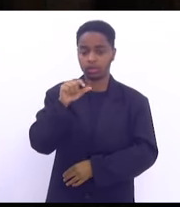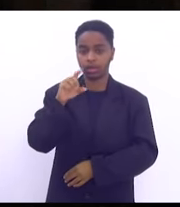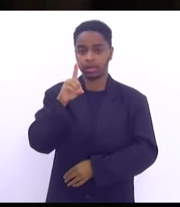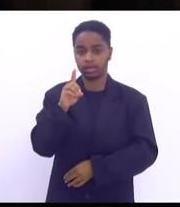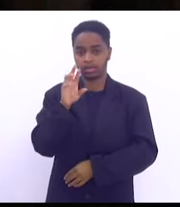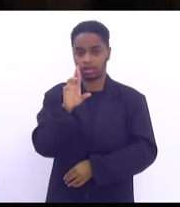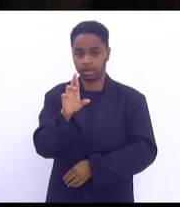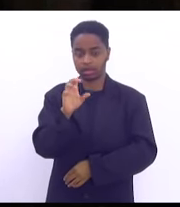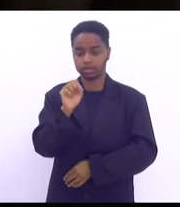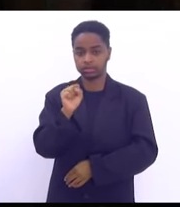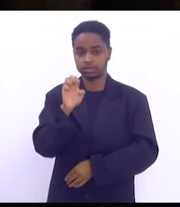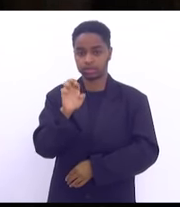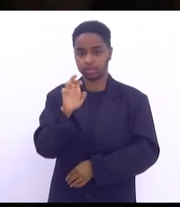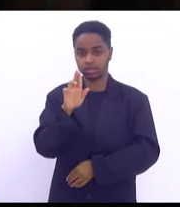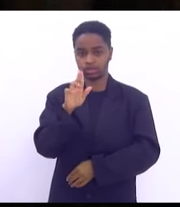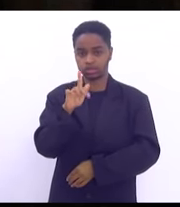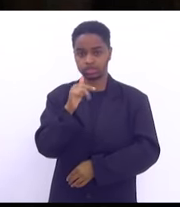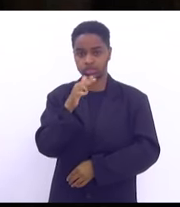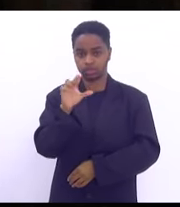@drserginhooficial,